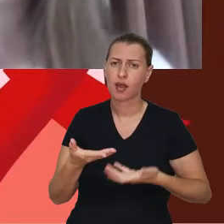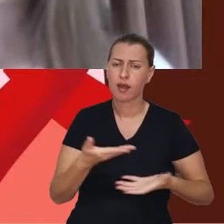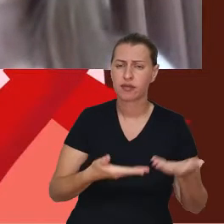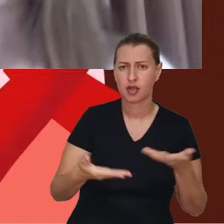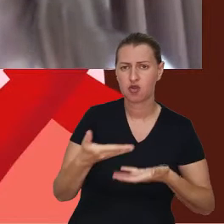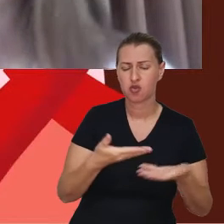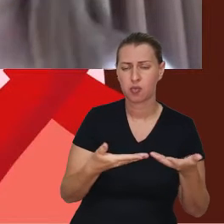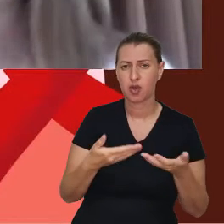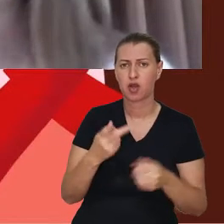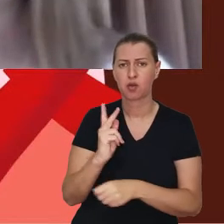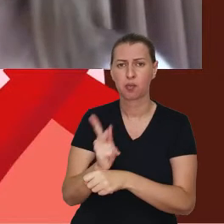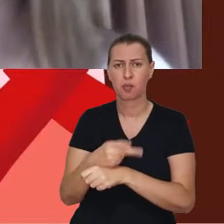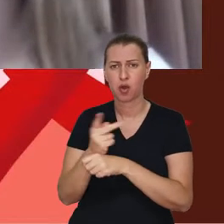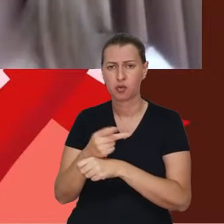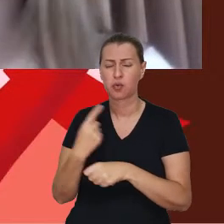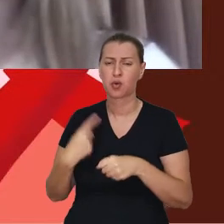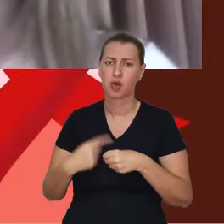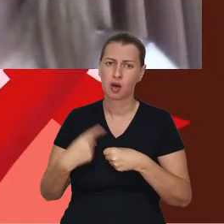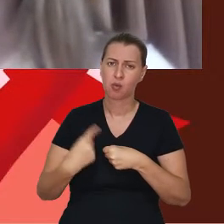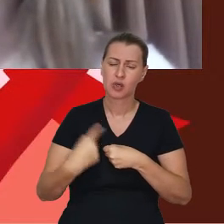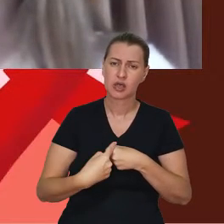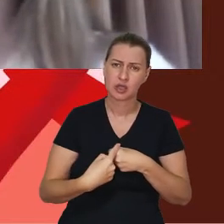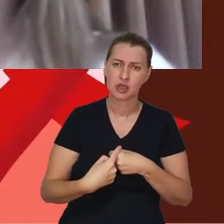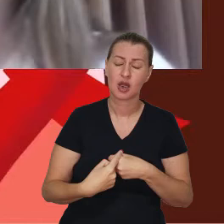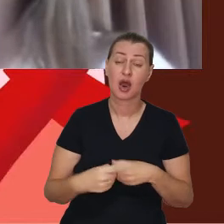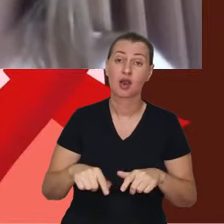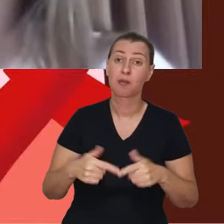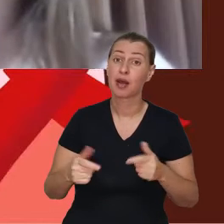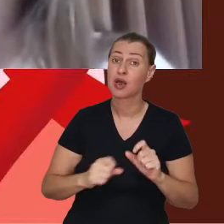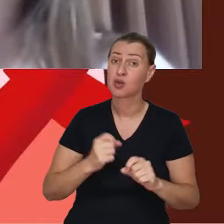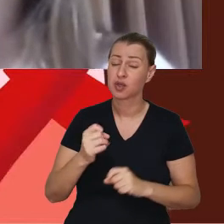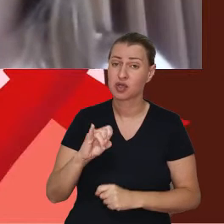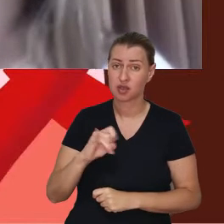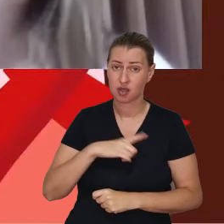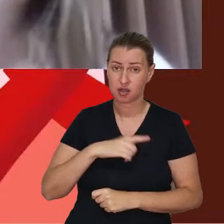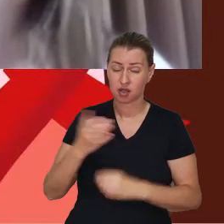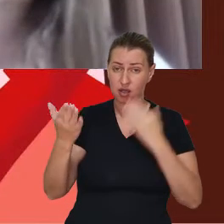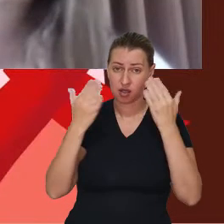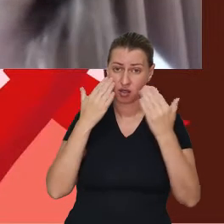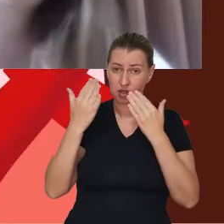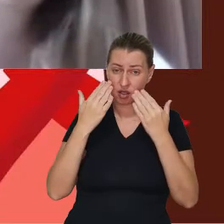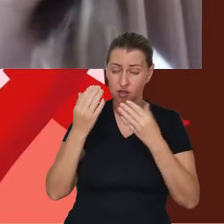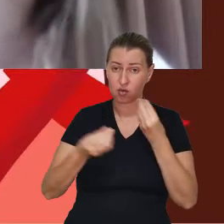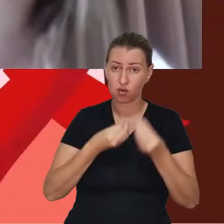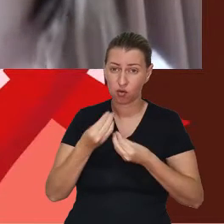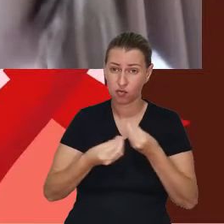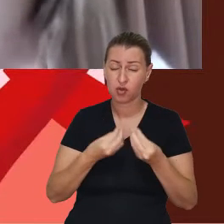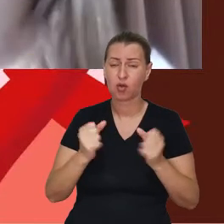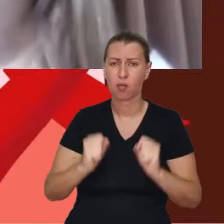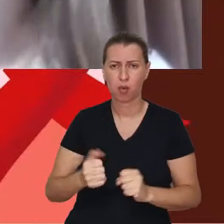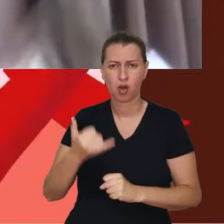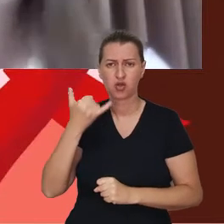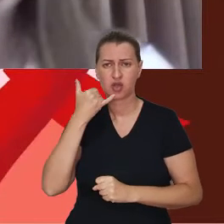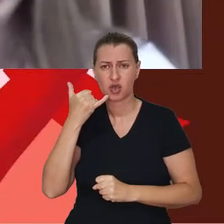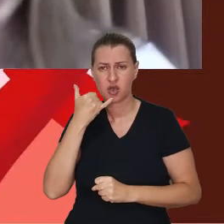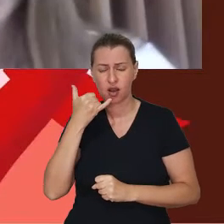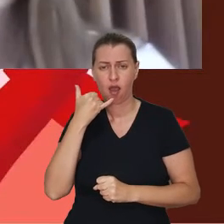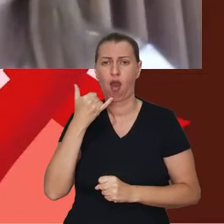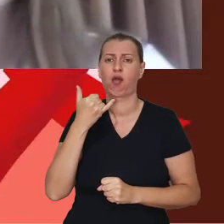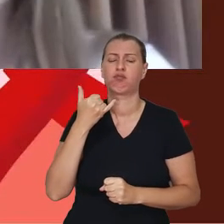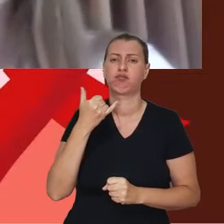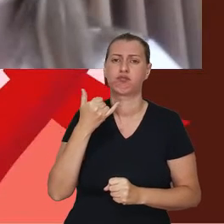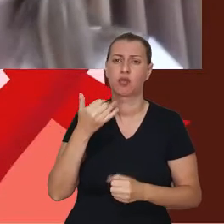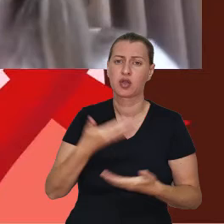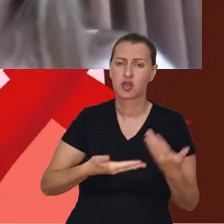né? Então, tu pode procurar por município. Mas, se tiver alguma dúvida pontual, pode ligar para o serviço, pode vir no